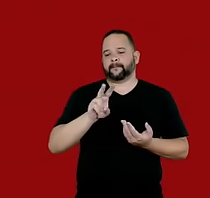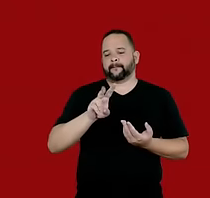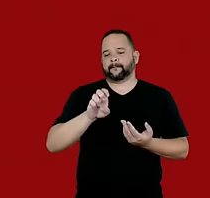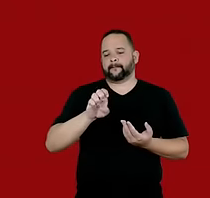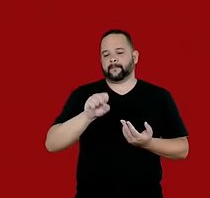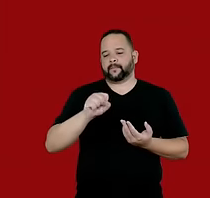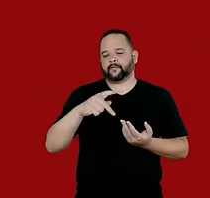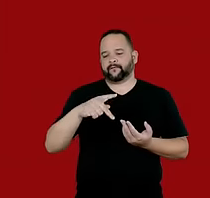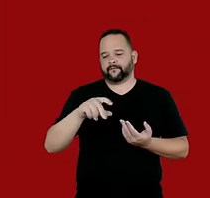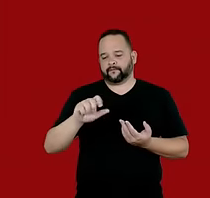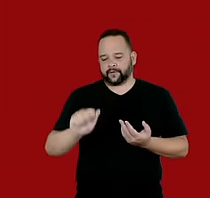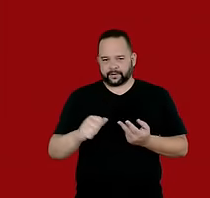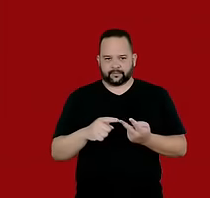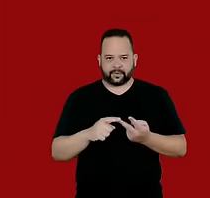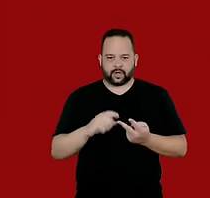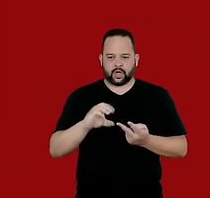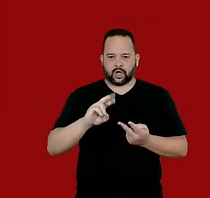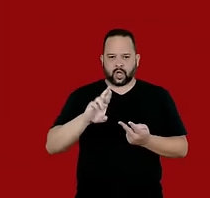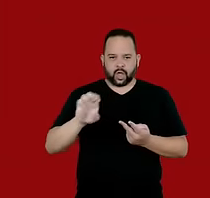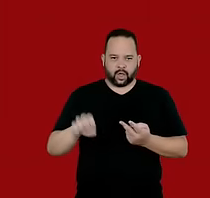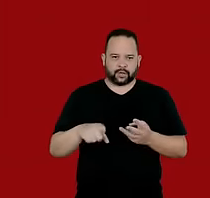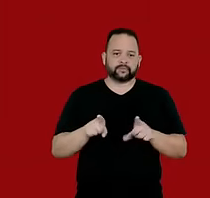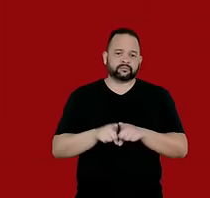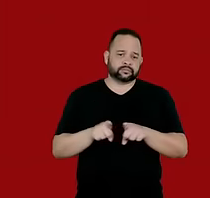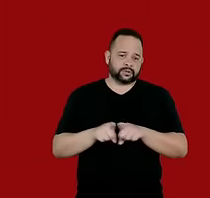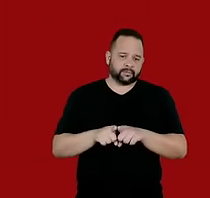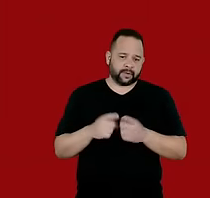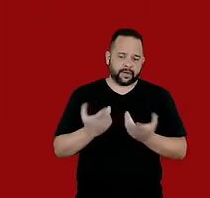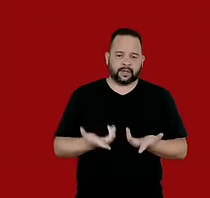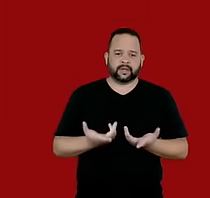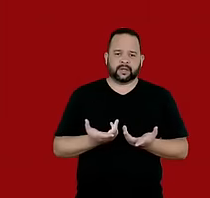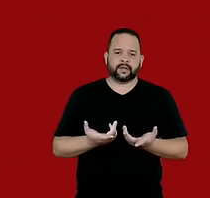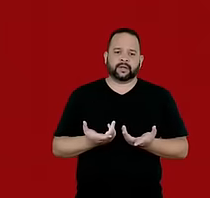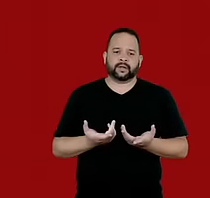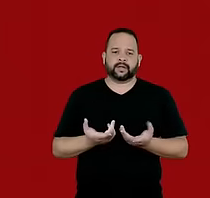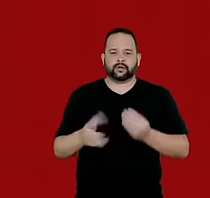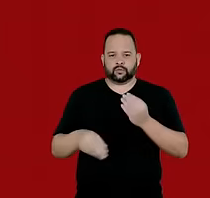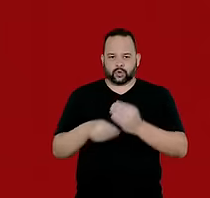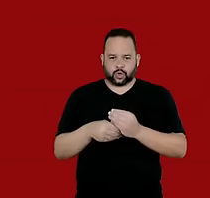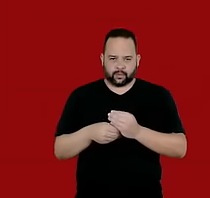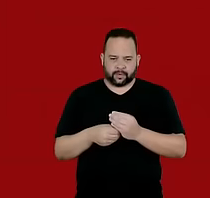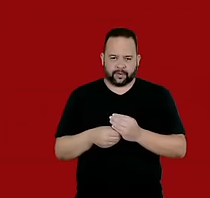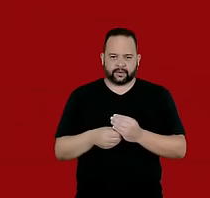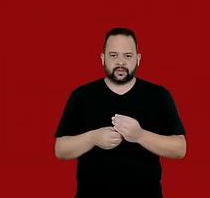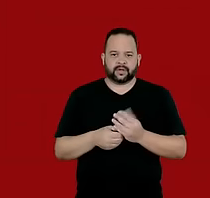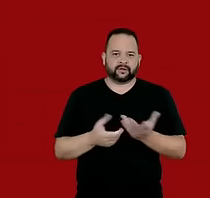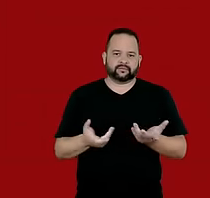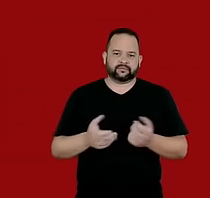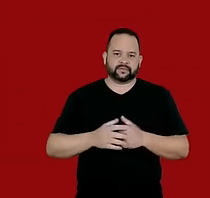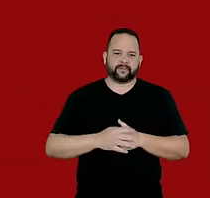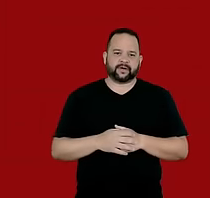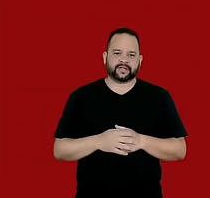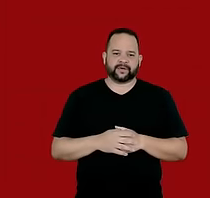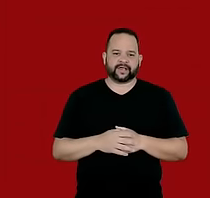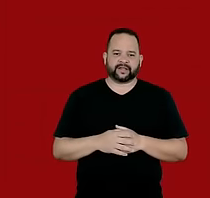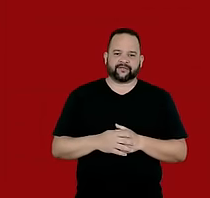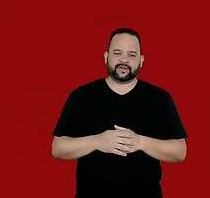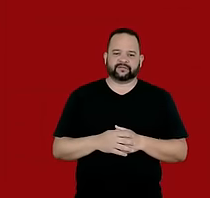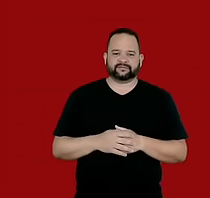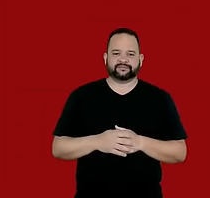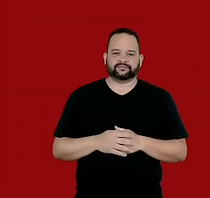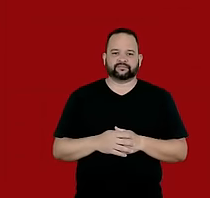etfs eu acho que os etfs também complementam essa parcela Core é a brades qu inclusive esse ano eh lançou